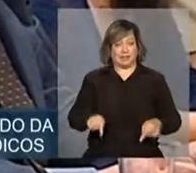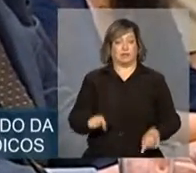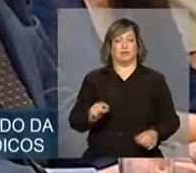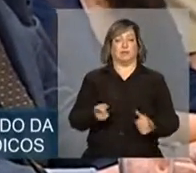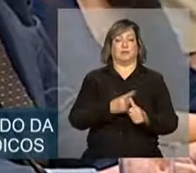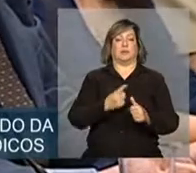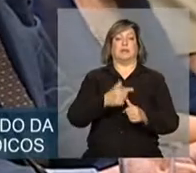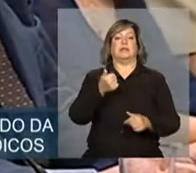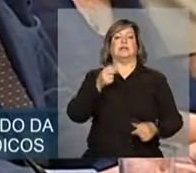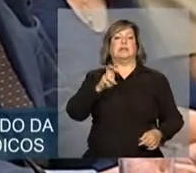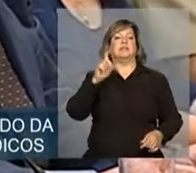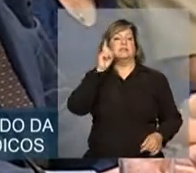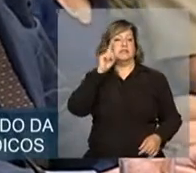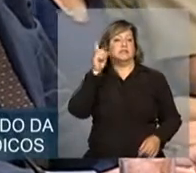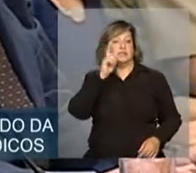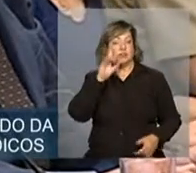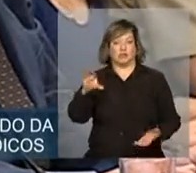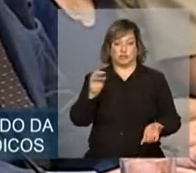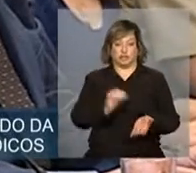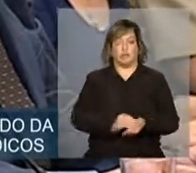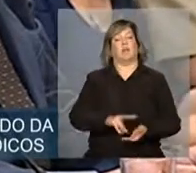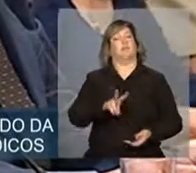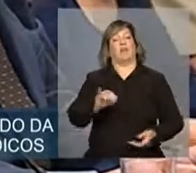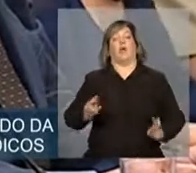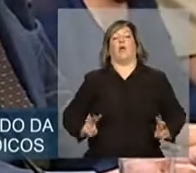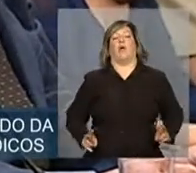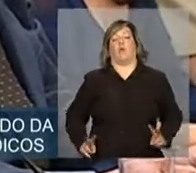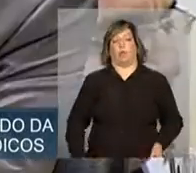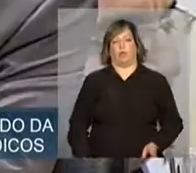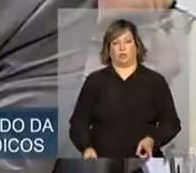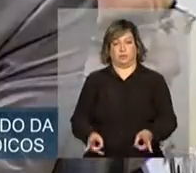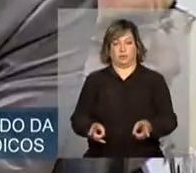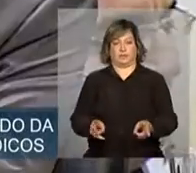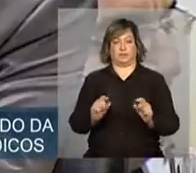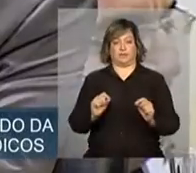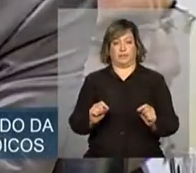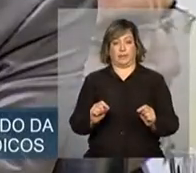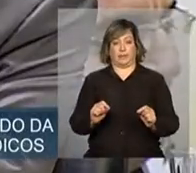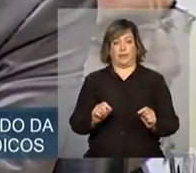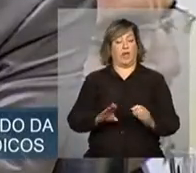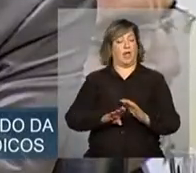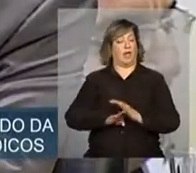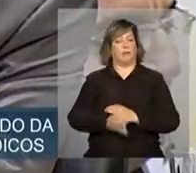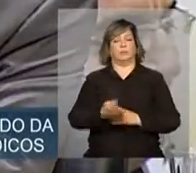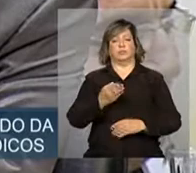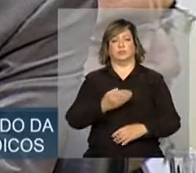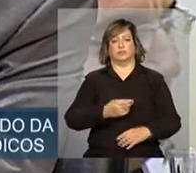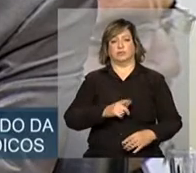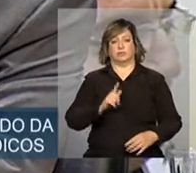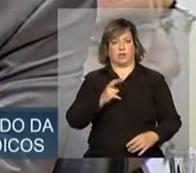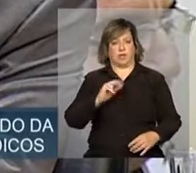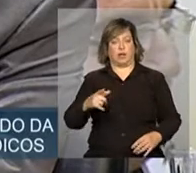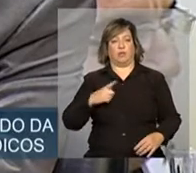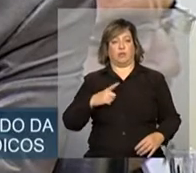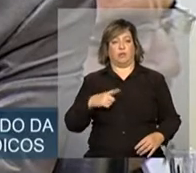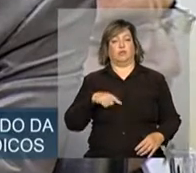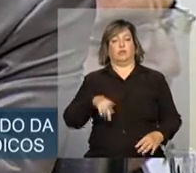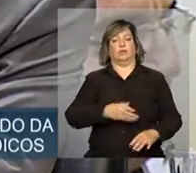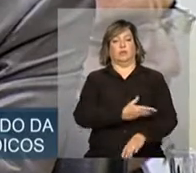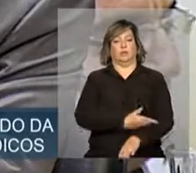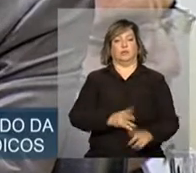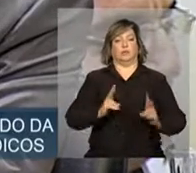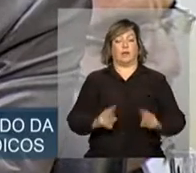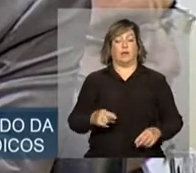primeiros 15 dias de inscrições e vai continuar a tendência geral vai continuar tanto com médicos brasileiros